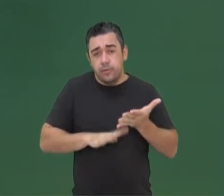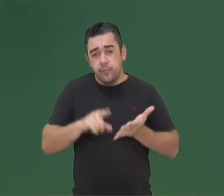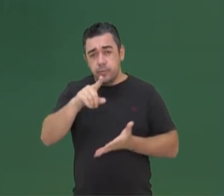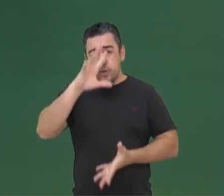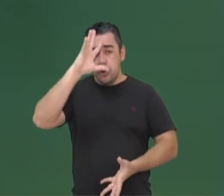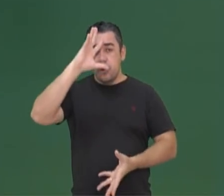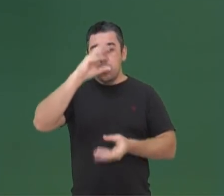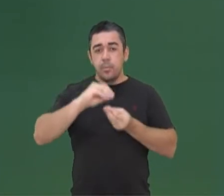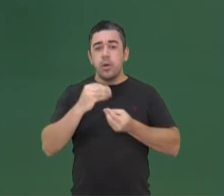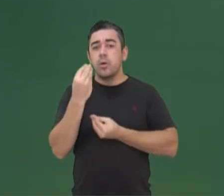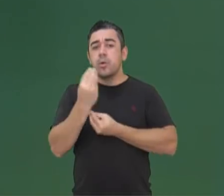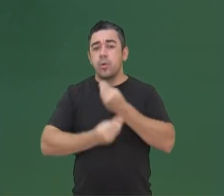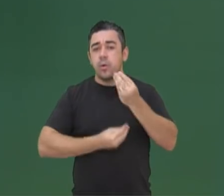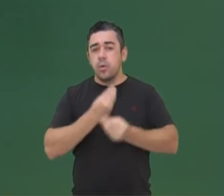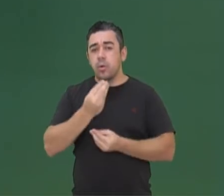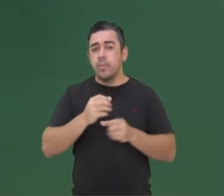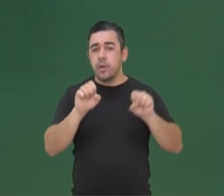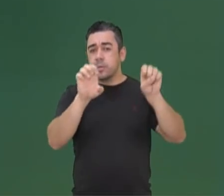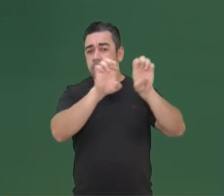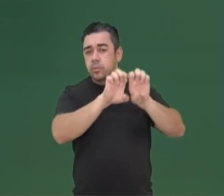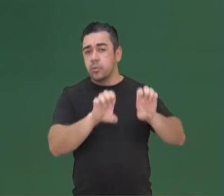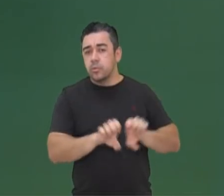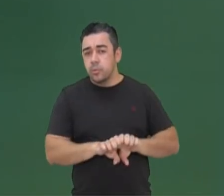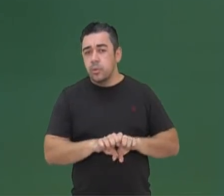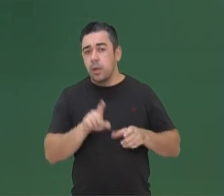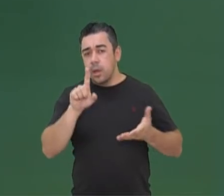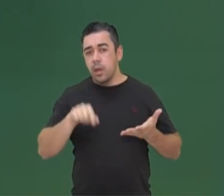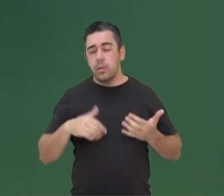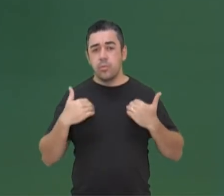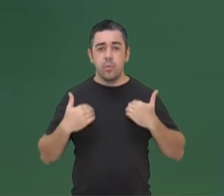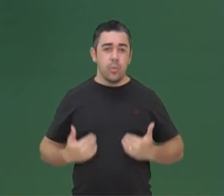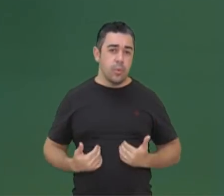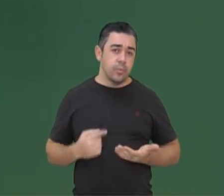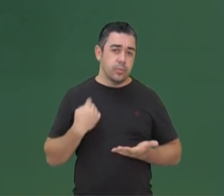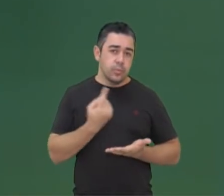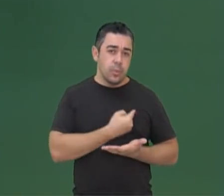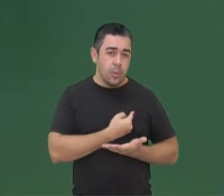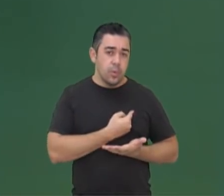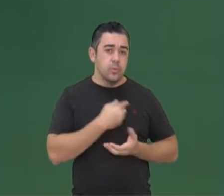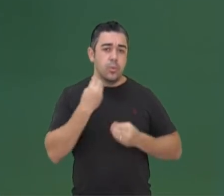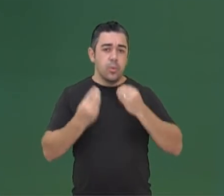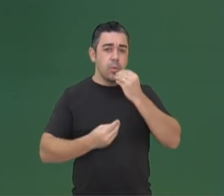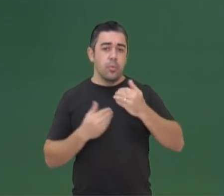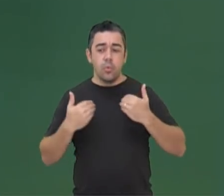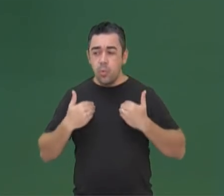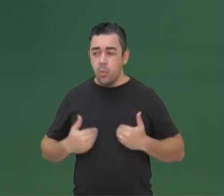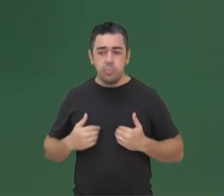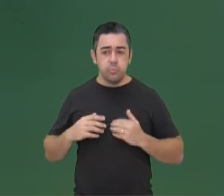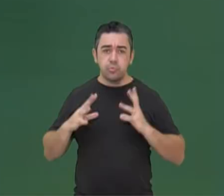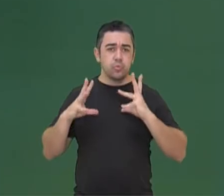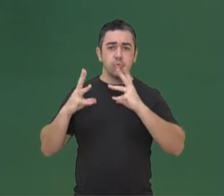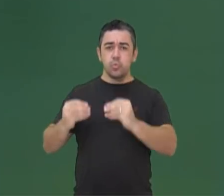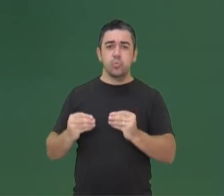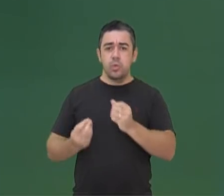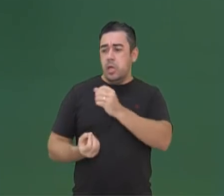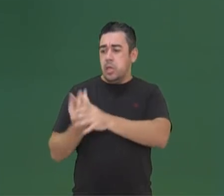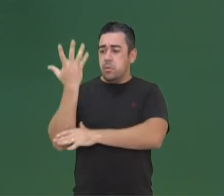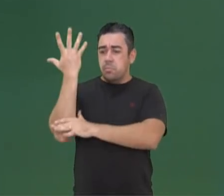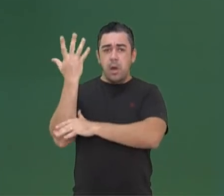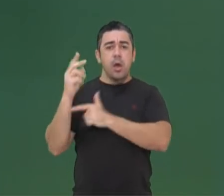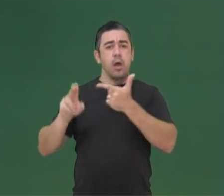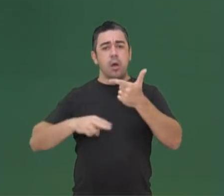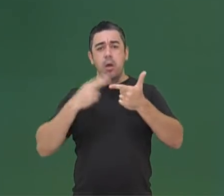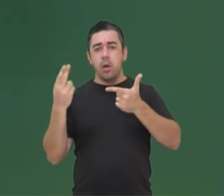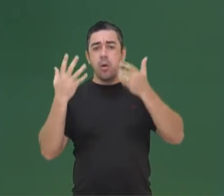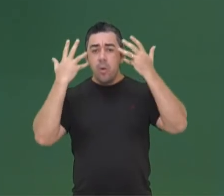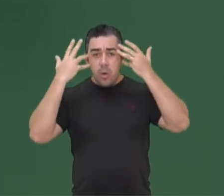compreende como é essa estrutura que faz parte dos nossos corpos, né? Dos corpos dos seres vivos, não importa se ele é animal ou se ele é vegetal.